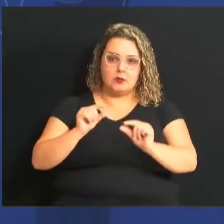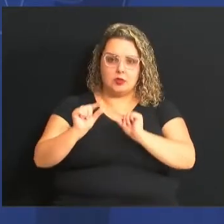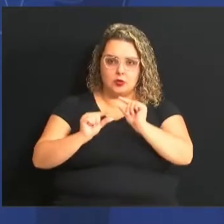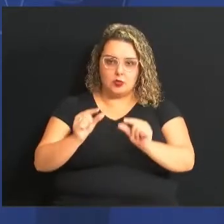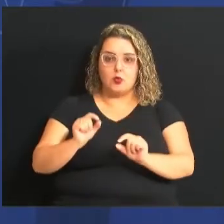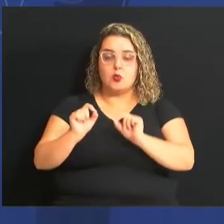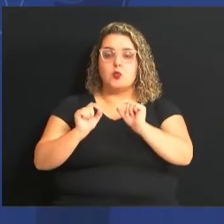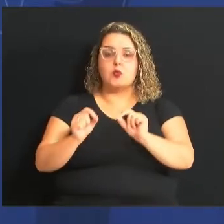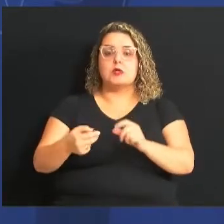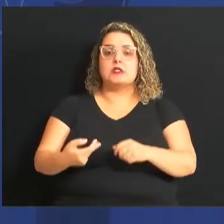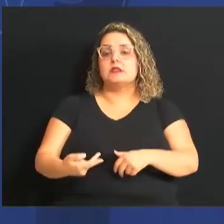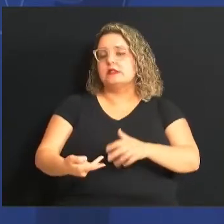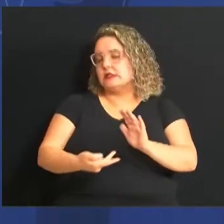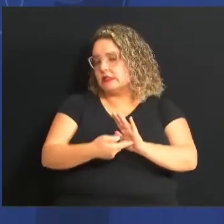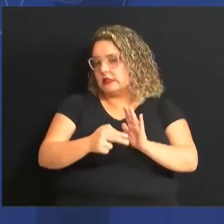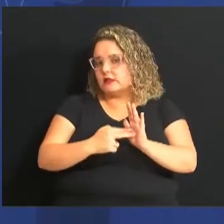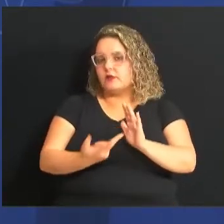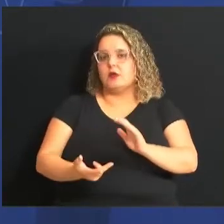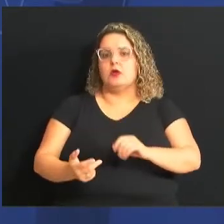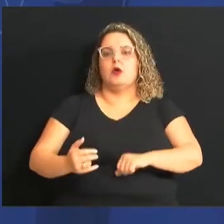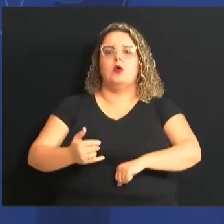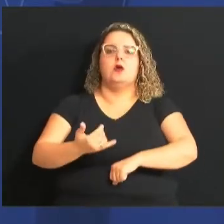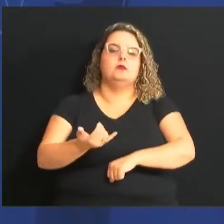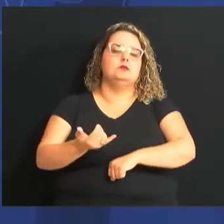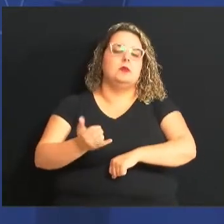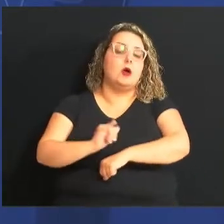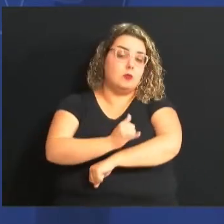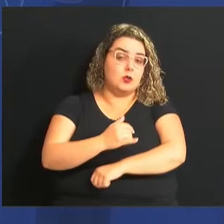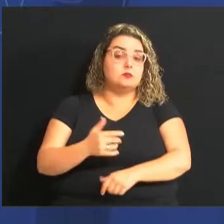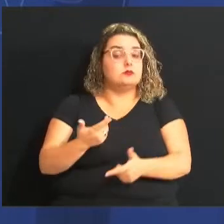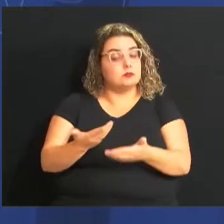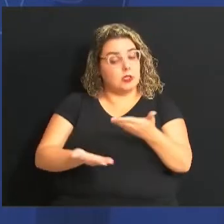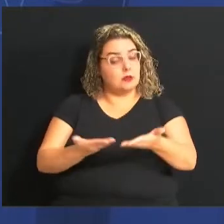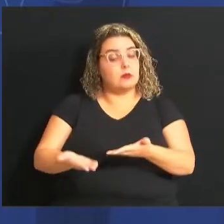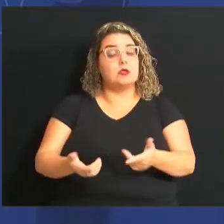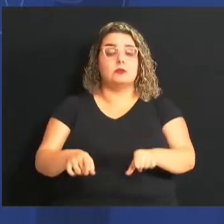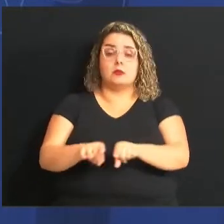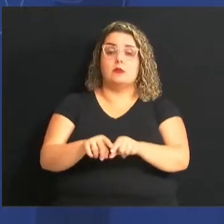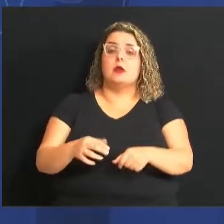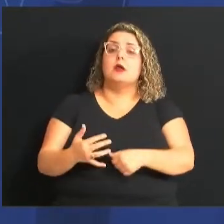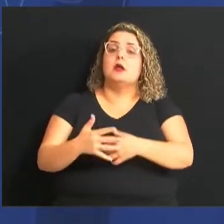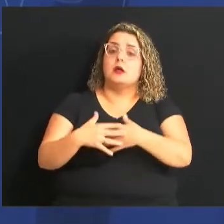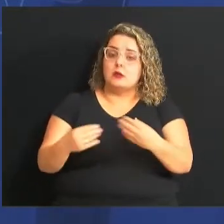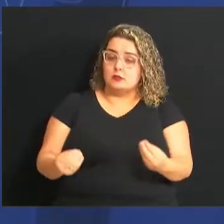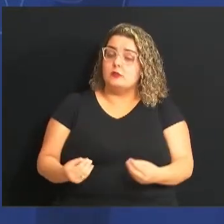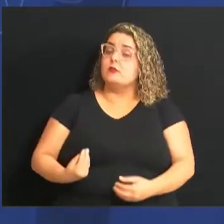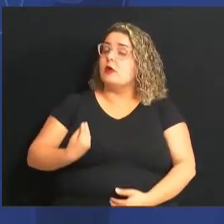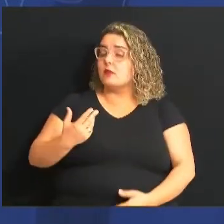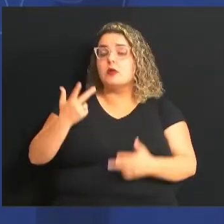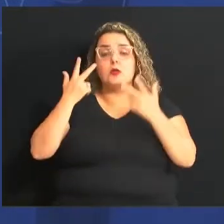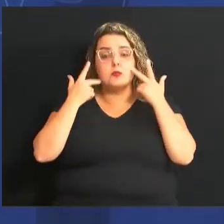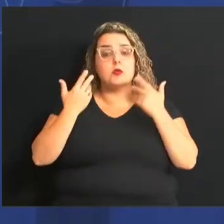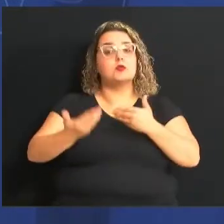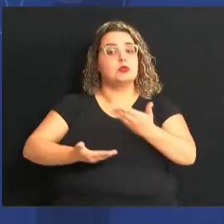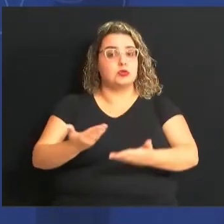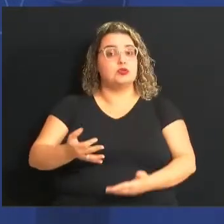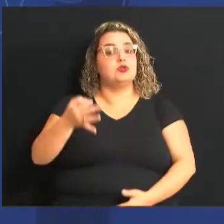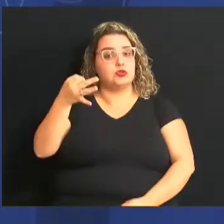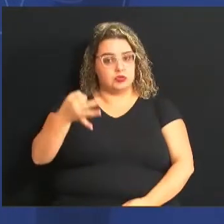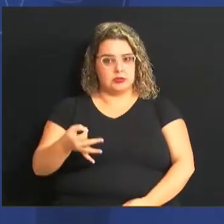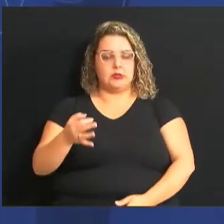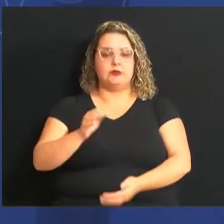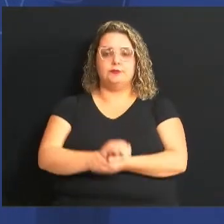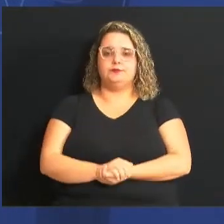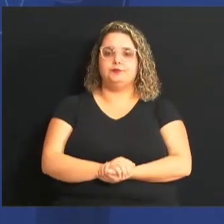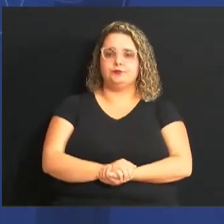obesidade no primeiro bloco, tratamento e a cura. É possível sim ter uma vida normal desde que faça o tratamento direitinho.